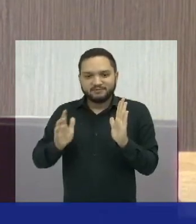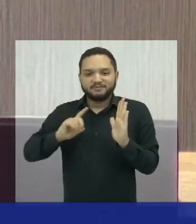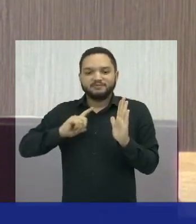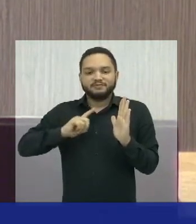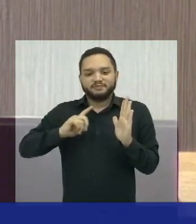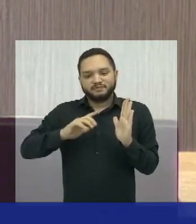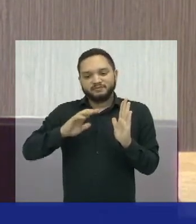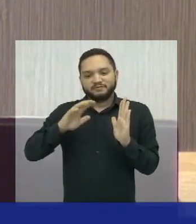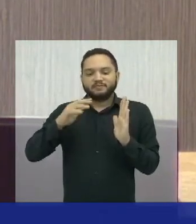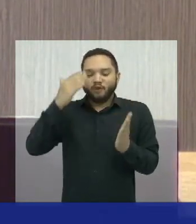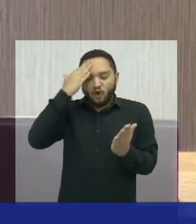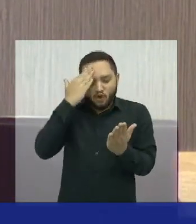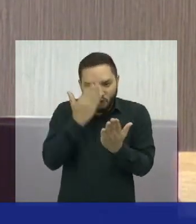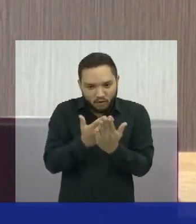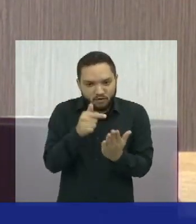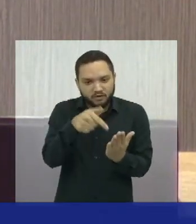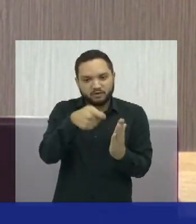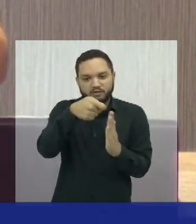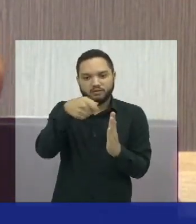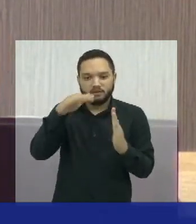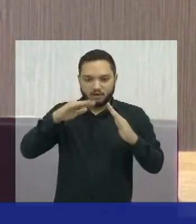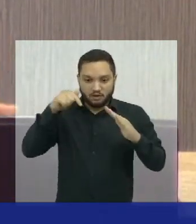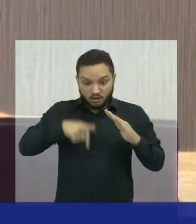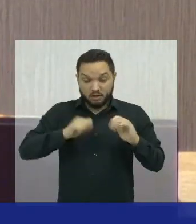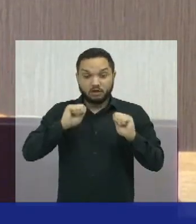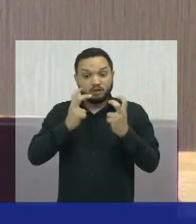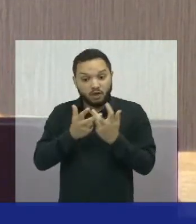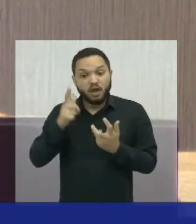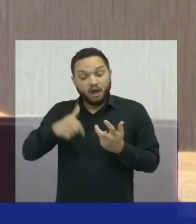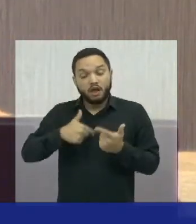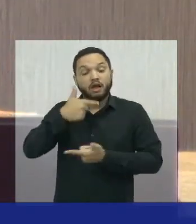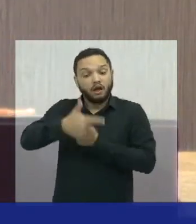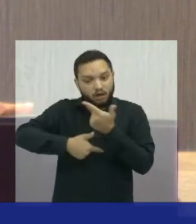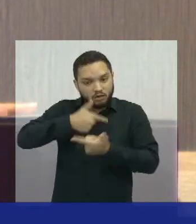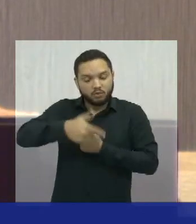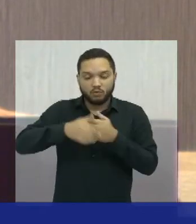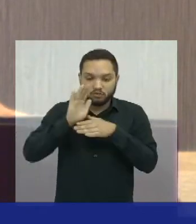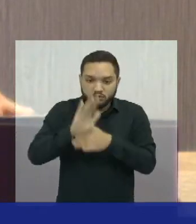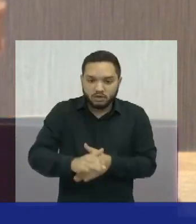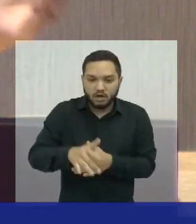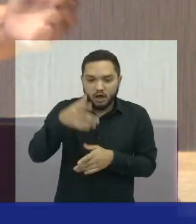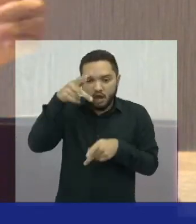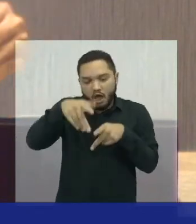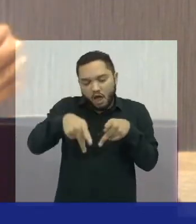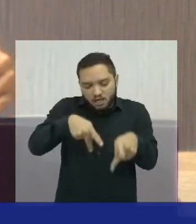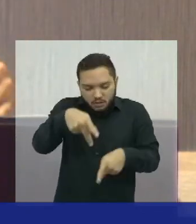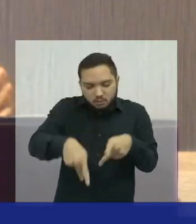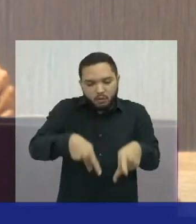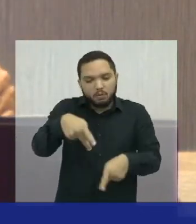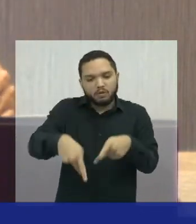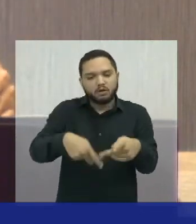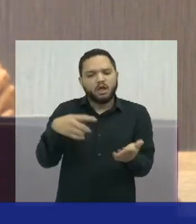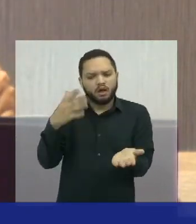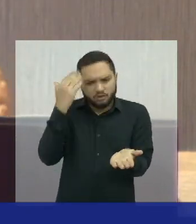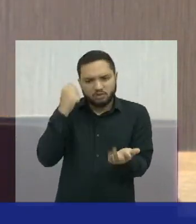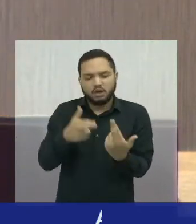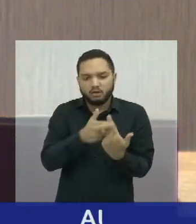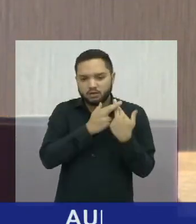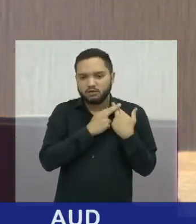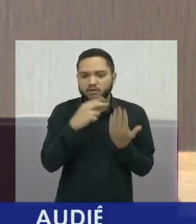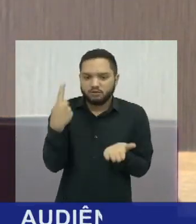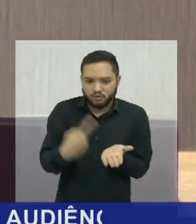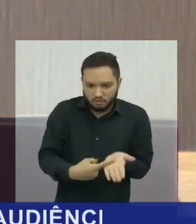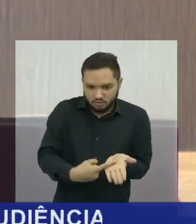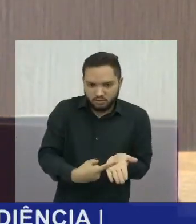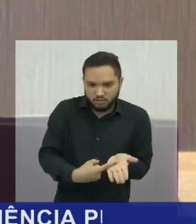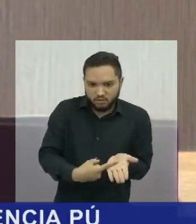confio plenamente de que esta casa está a serviço da população, e eu sei que é um comprometimento. Mas como